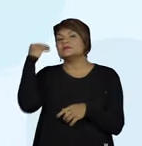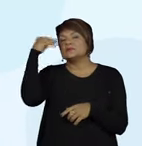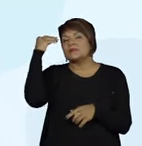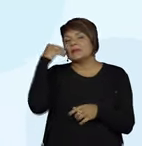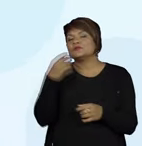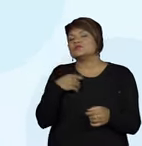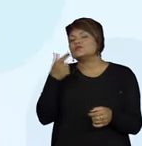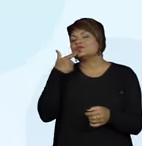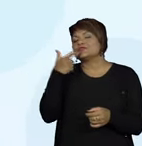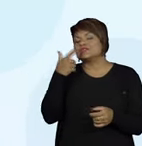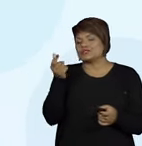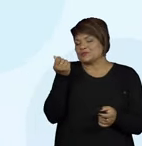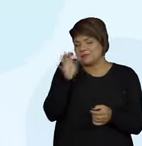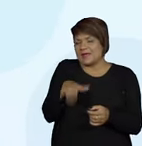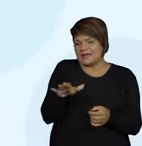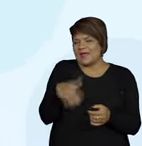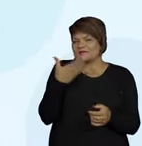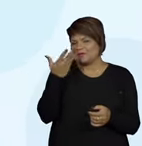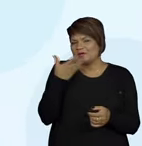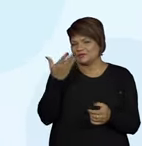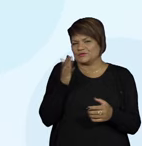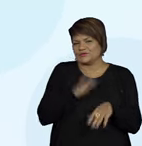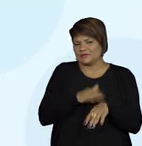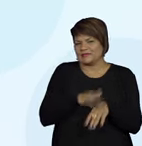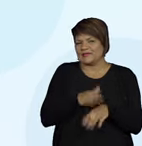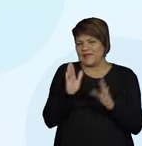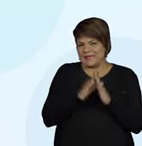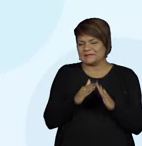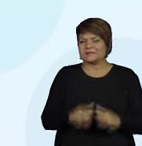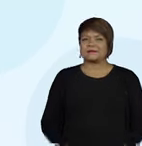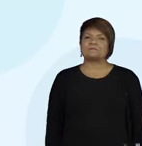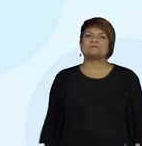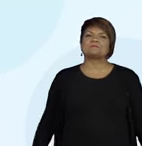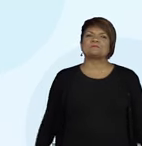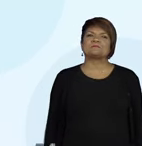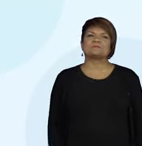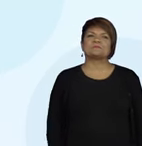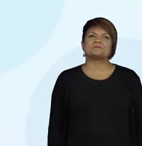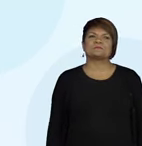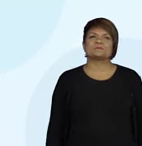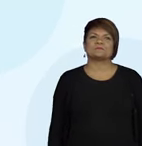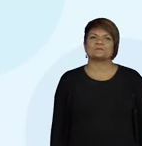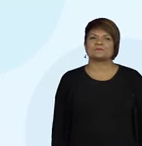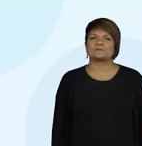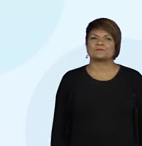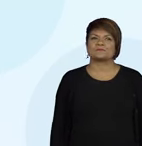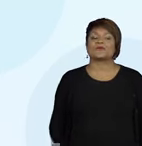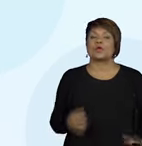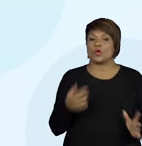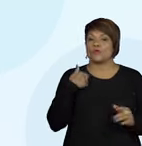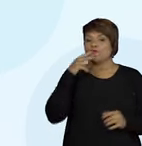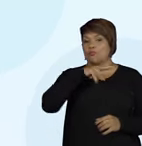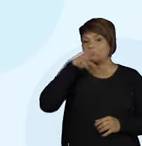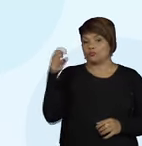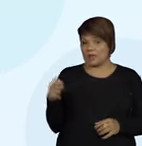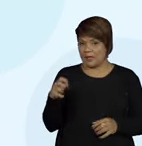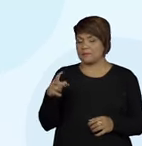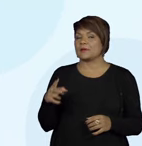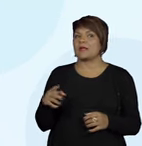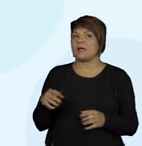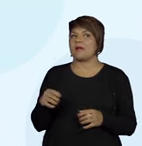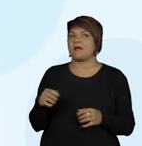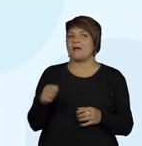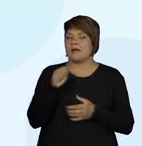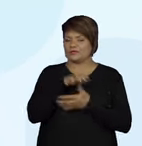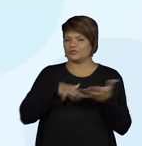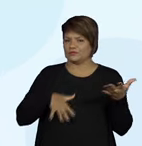ser barato e fácil de fazer em casa. Muito bem, eu vou pular aqui para a atividade já, tá, pessoal? Mas eu acho que a